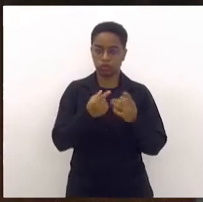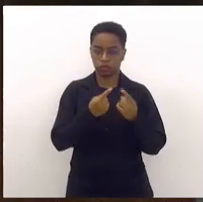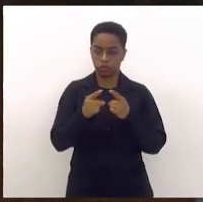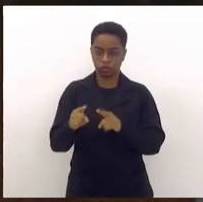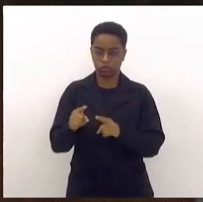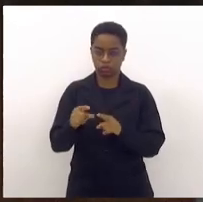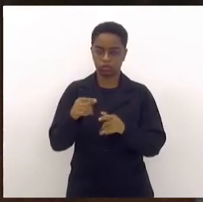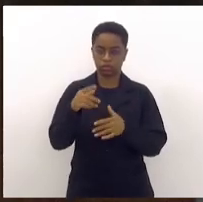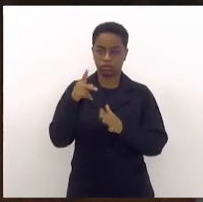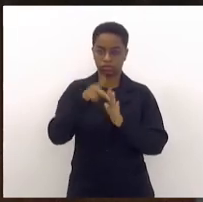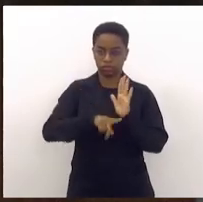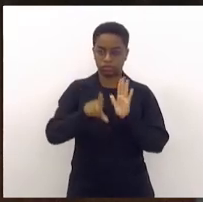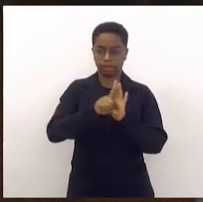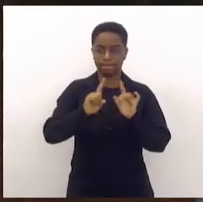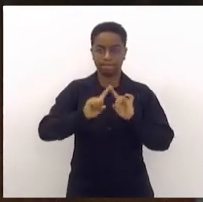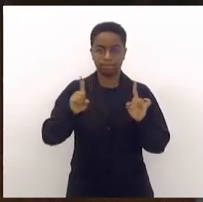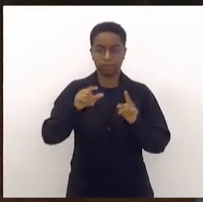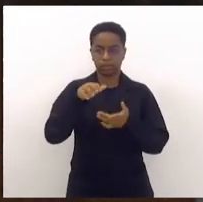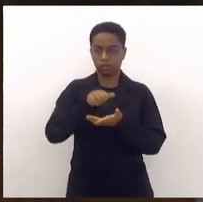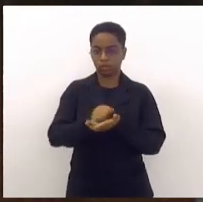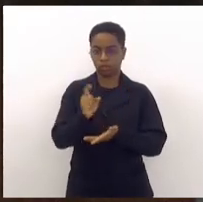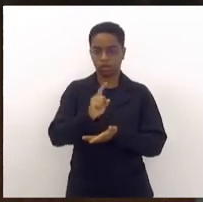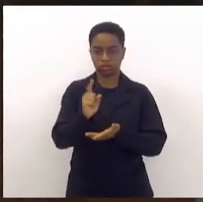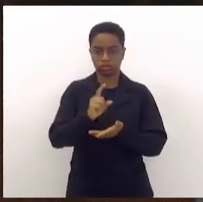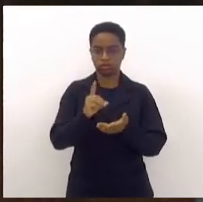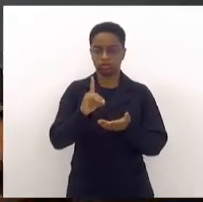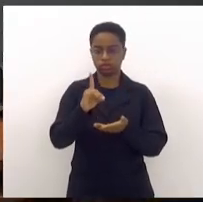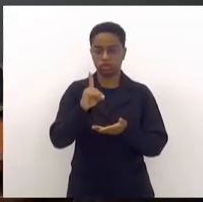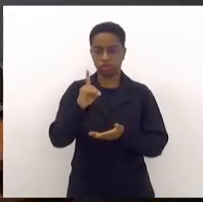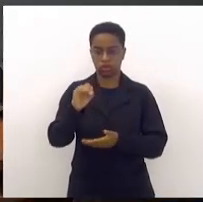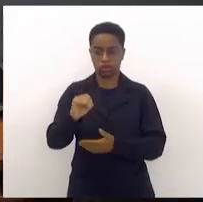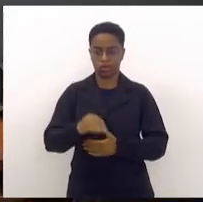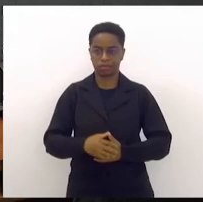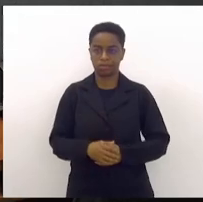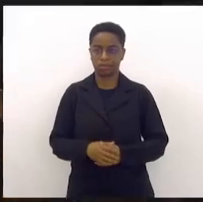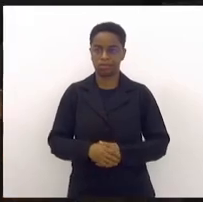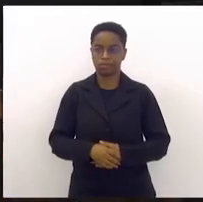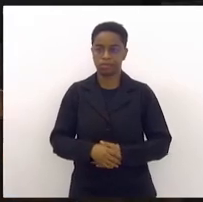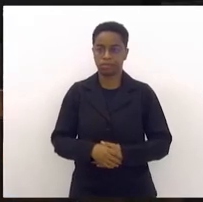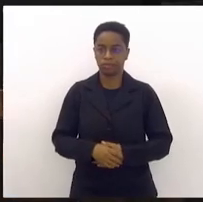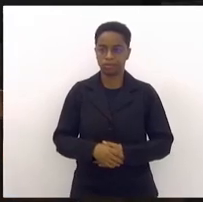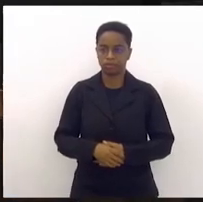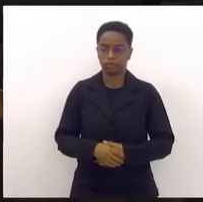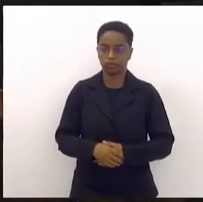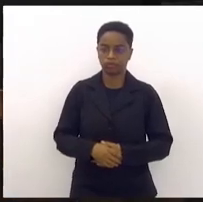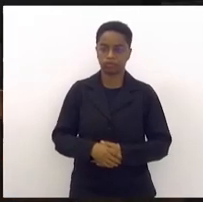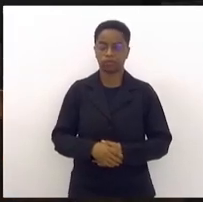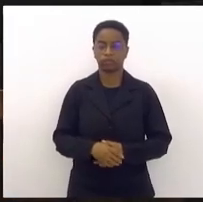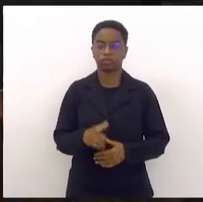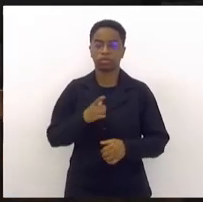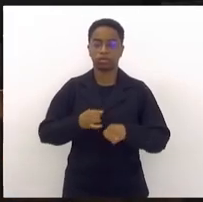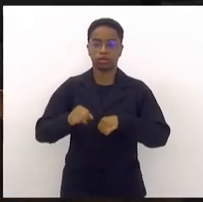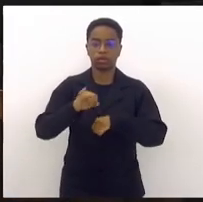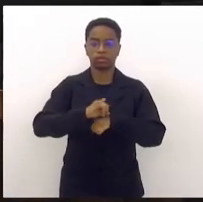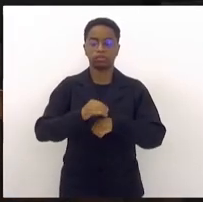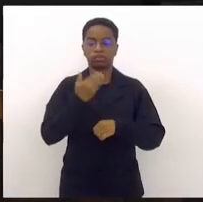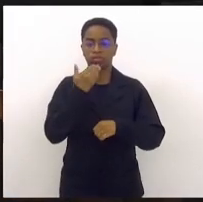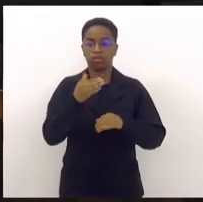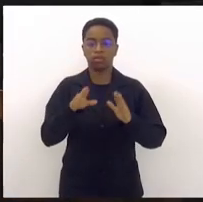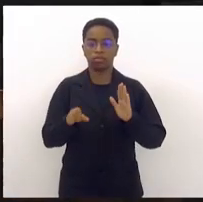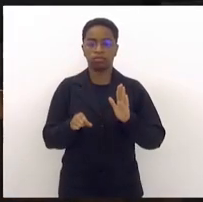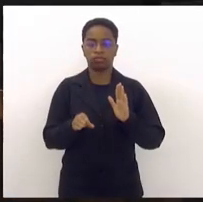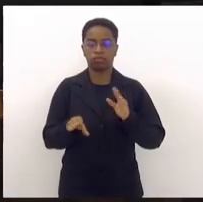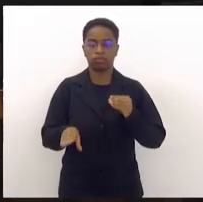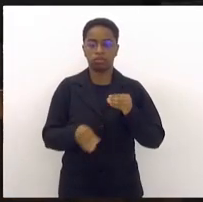projetos, mas acabou não saindo em diário oficial. Há sobre a mesa requerimento de inclusão na ordem do dia